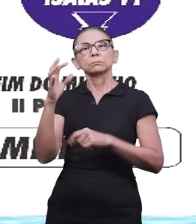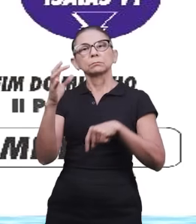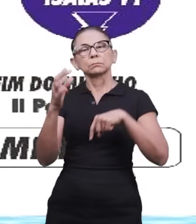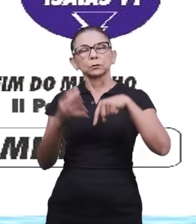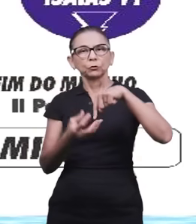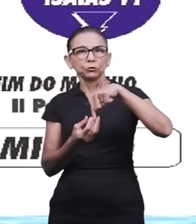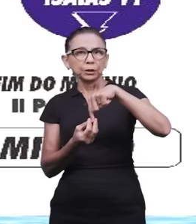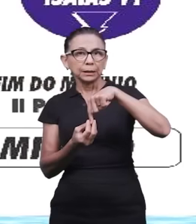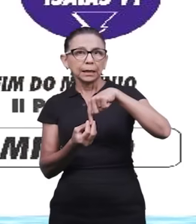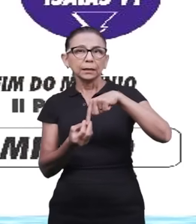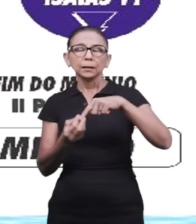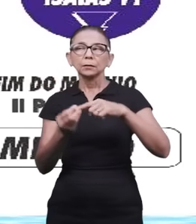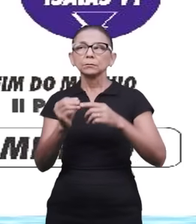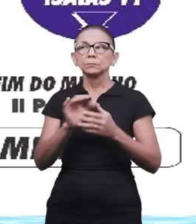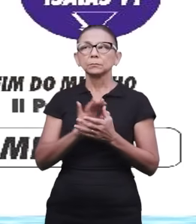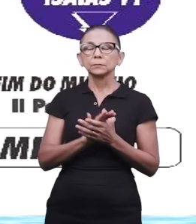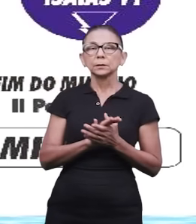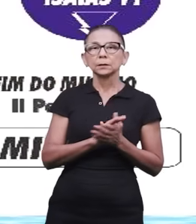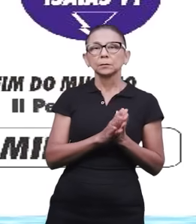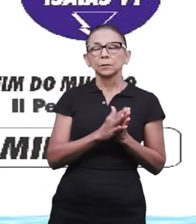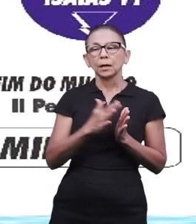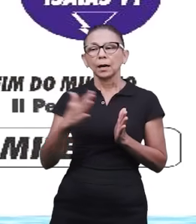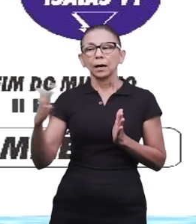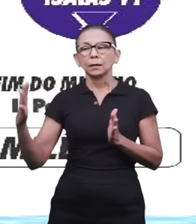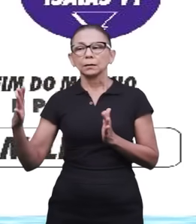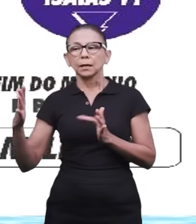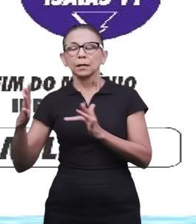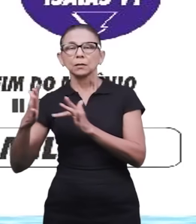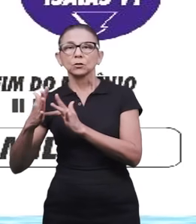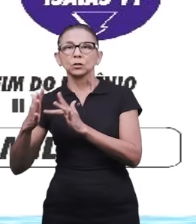De Abraão a Jesus, a figueira cheia de